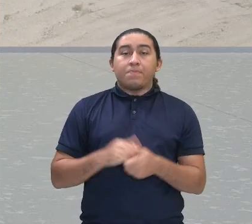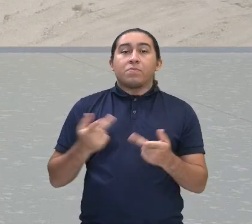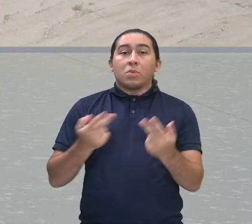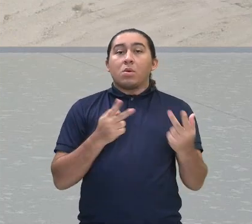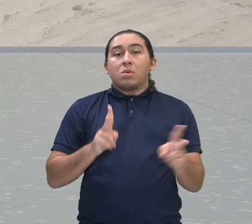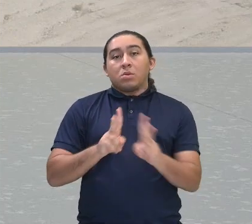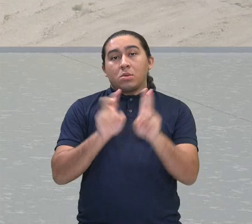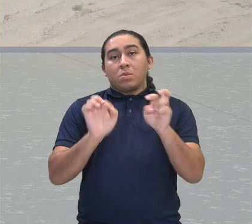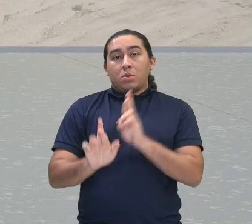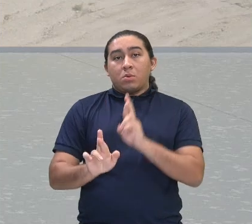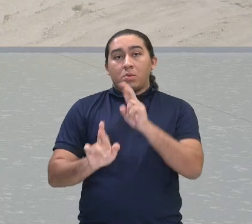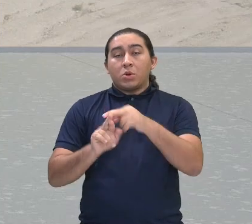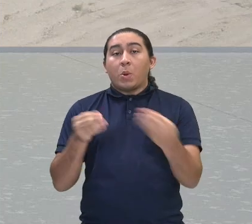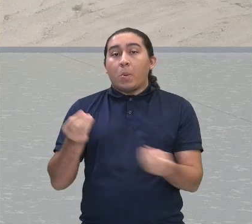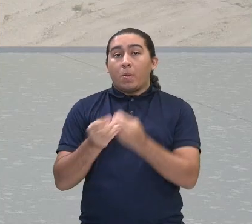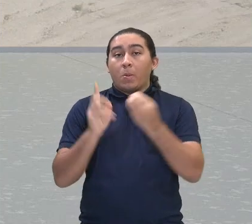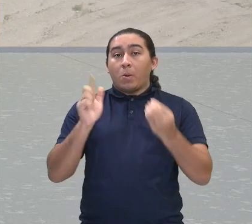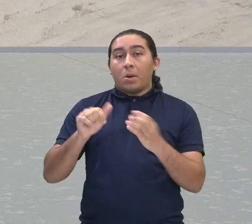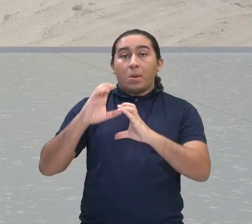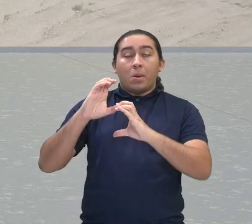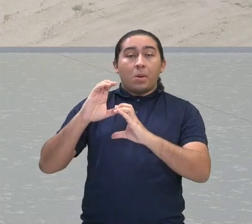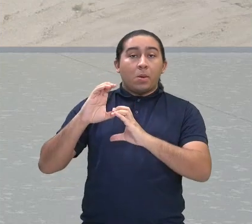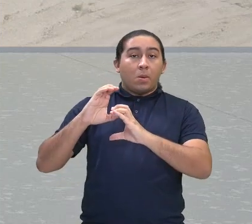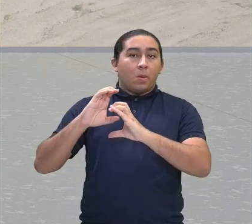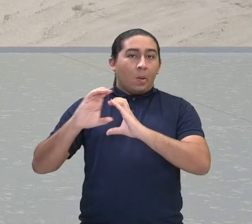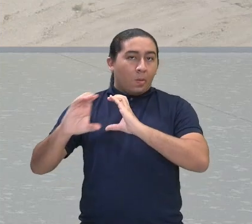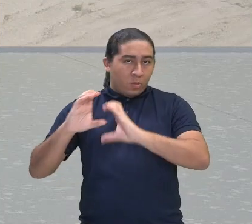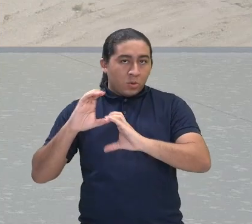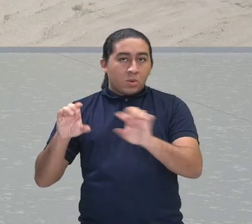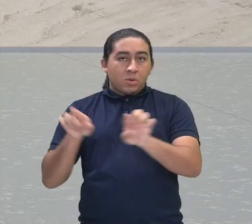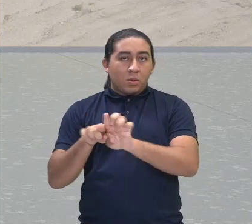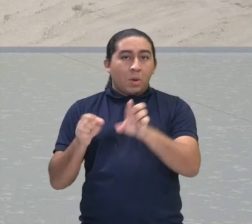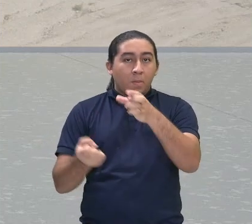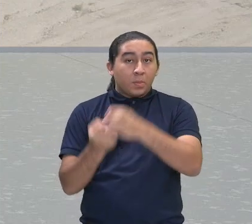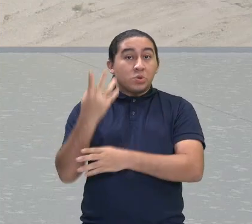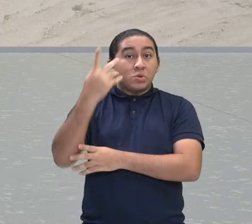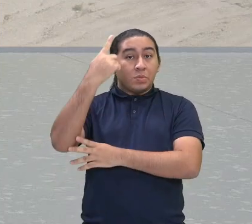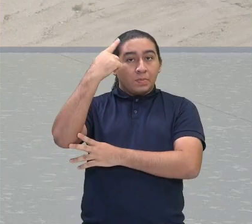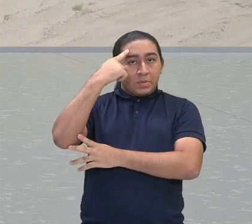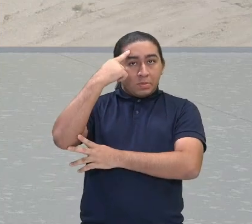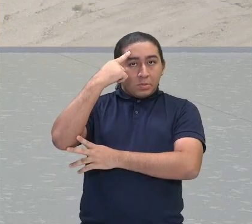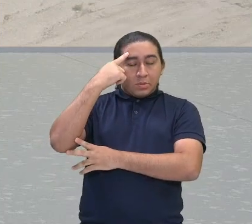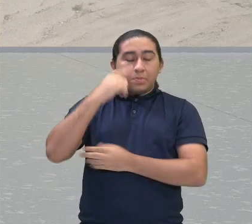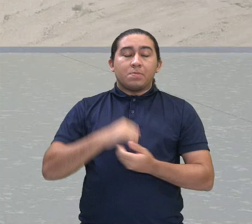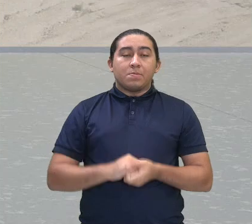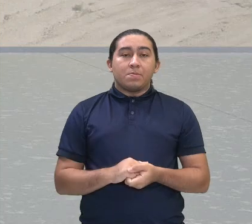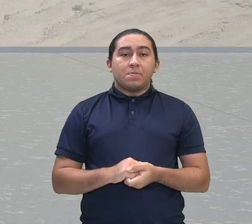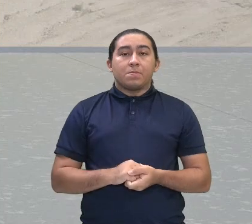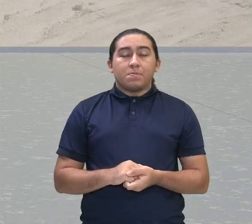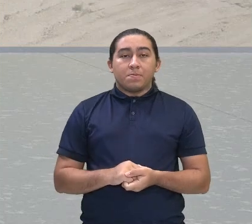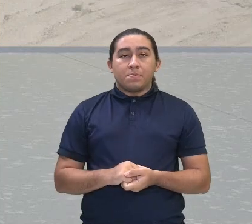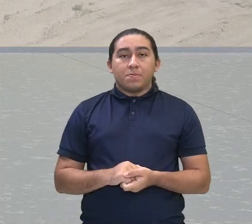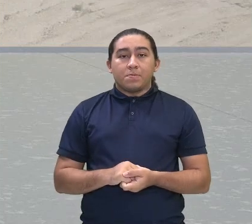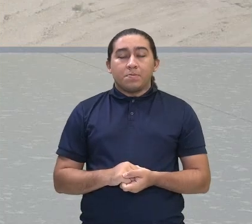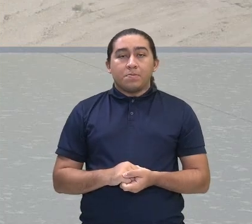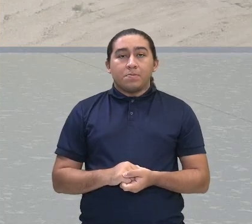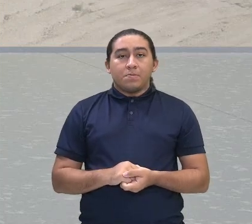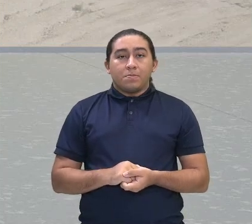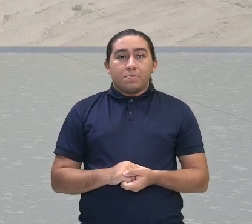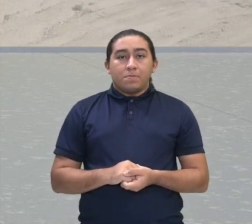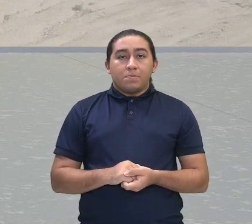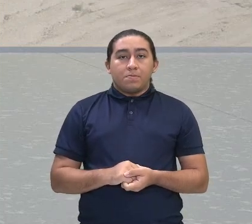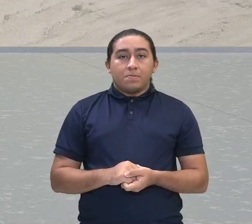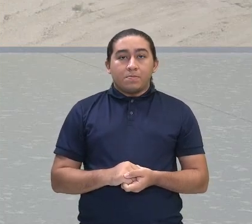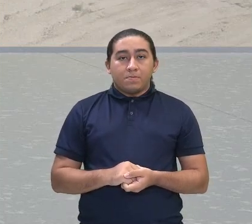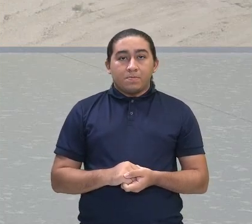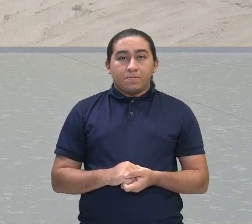questão da forma de como pensamos, na produção do pensamento, ok? Então vamos começar falando aqui sobre a questão